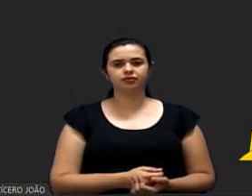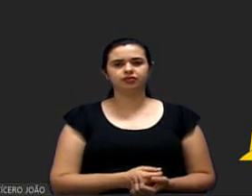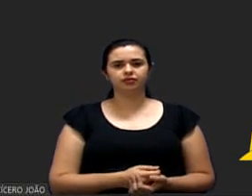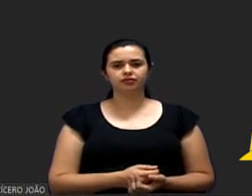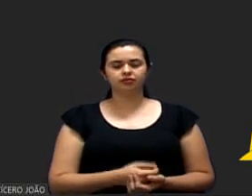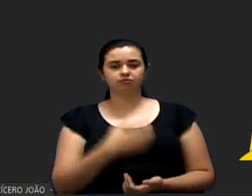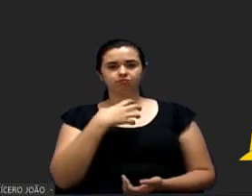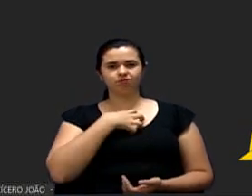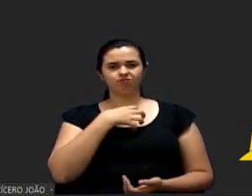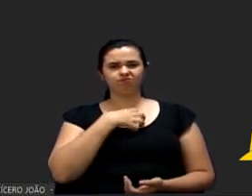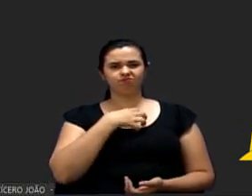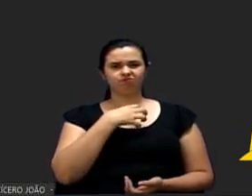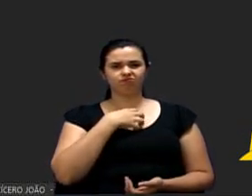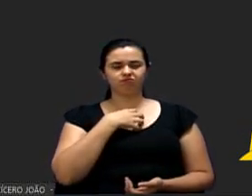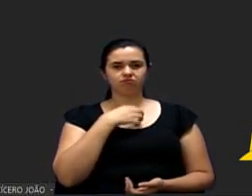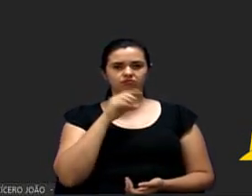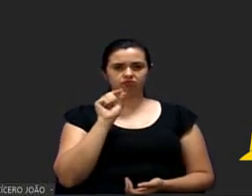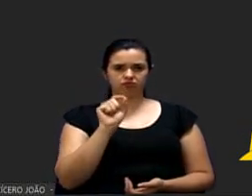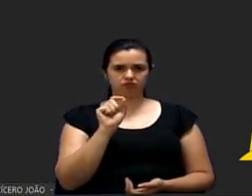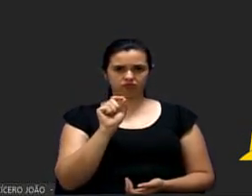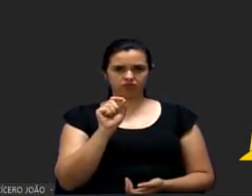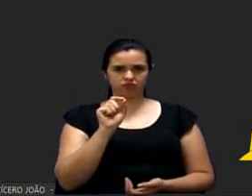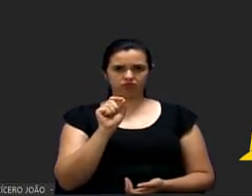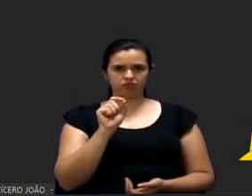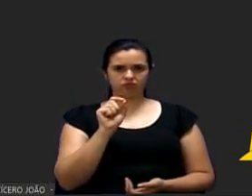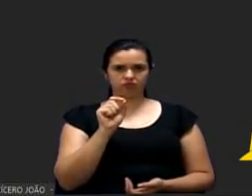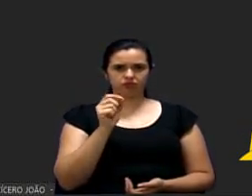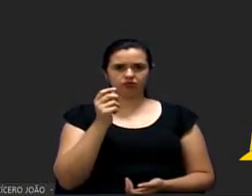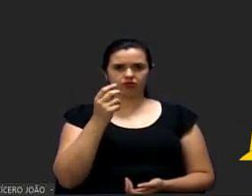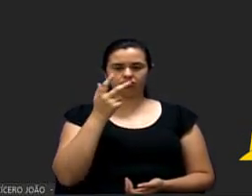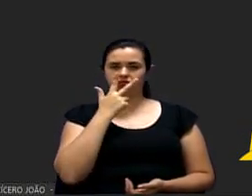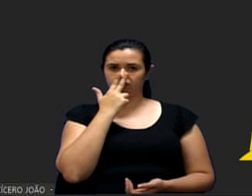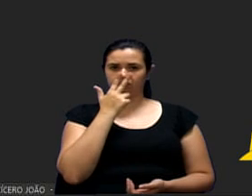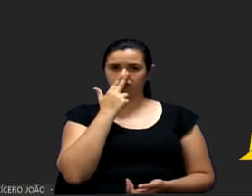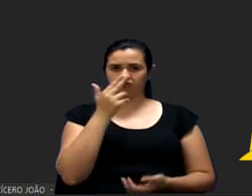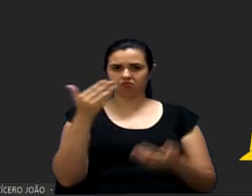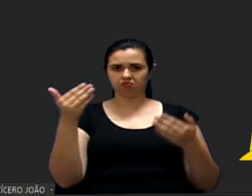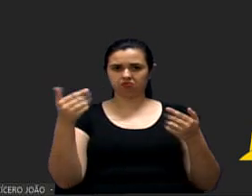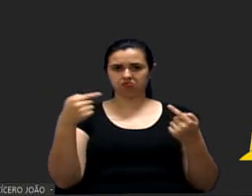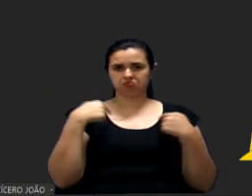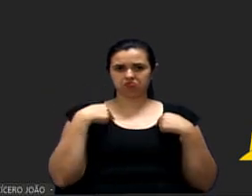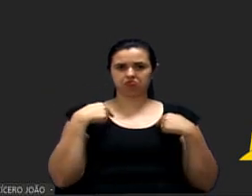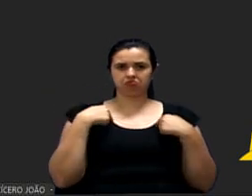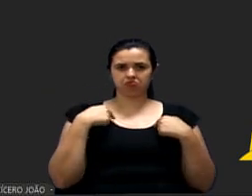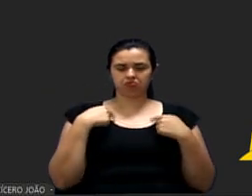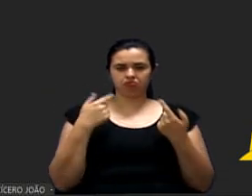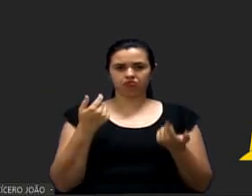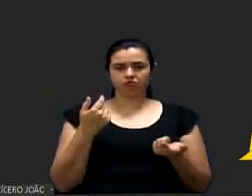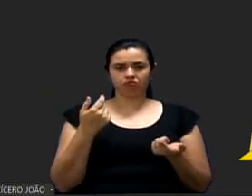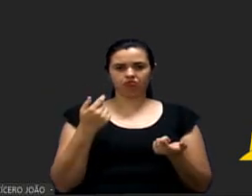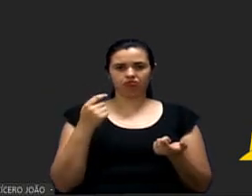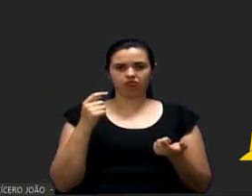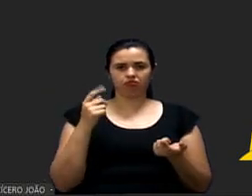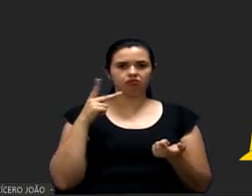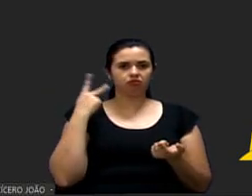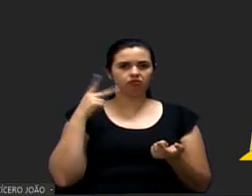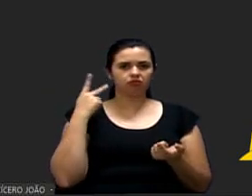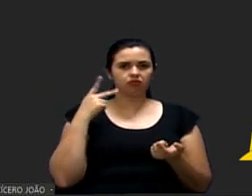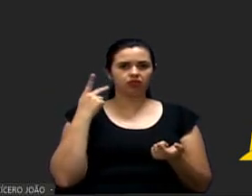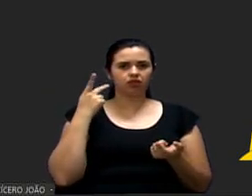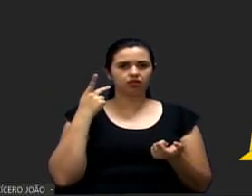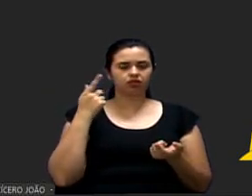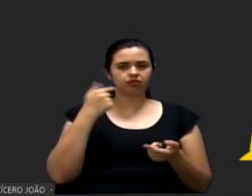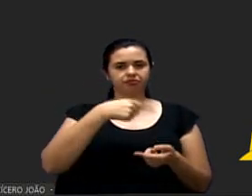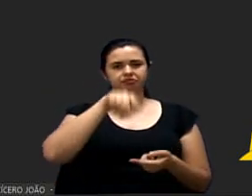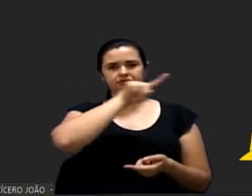senti, algo direcionado a esse vereador na discussão passada do vereador anterior que discussou,